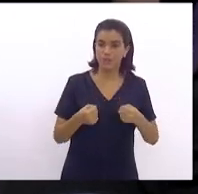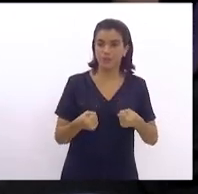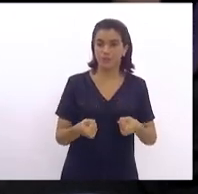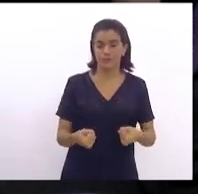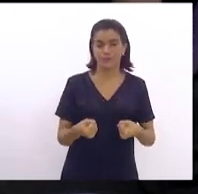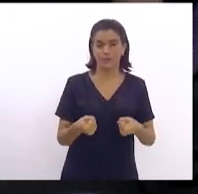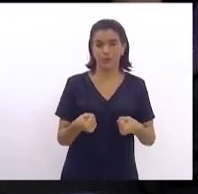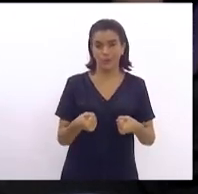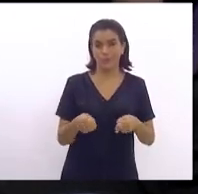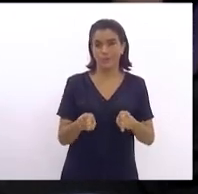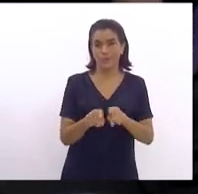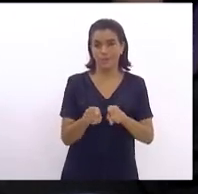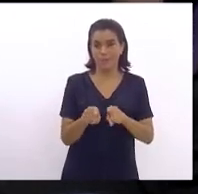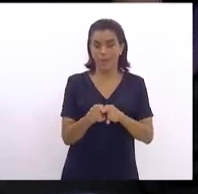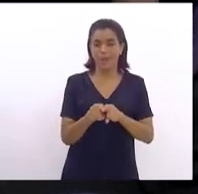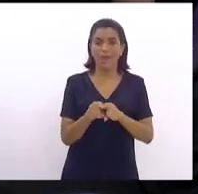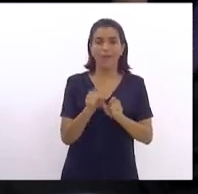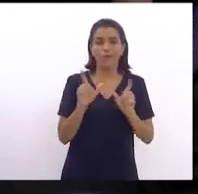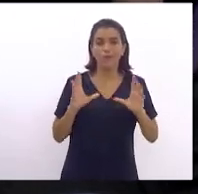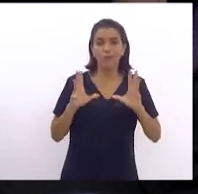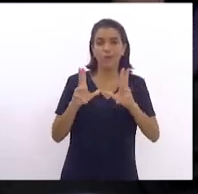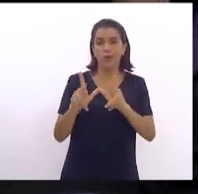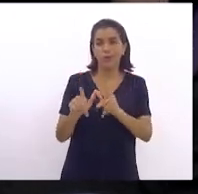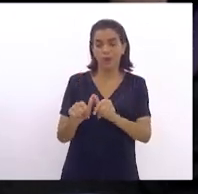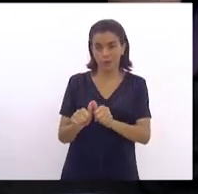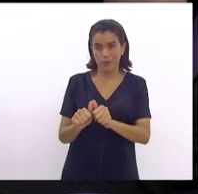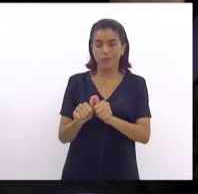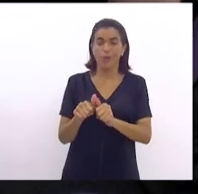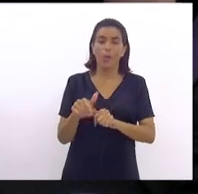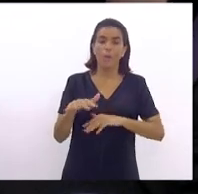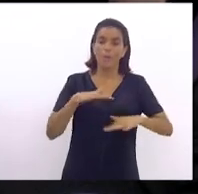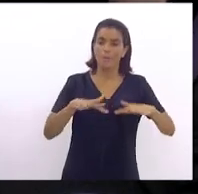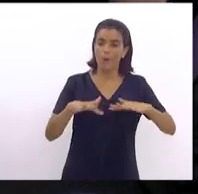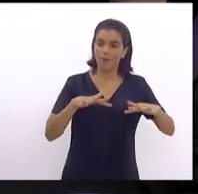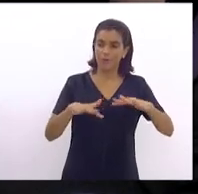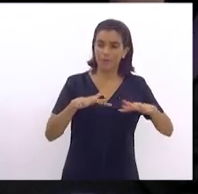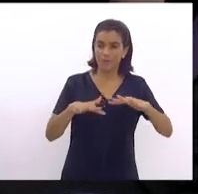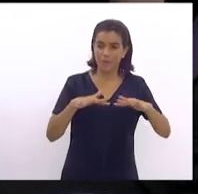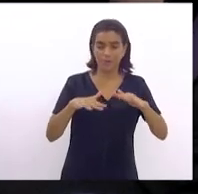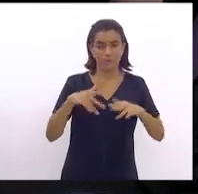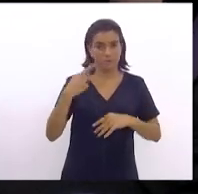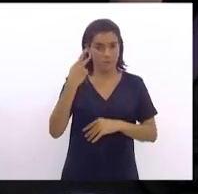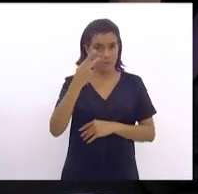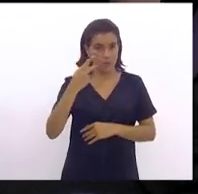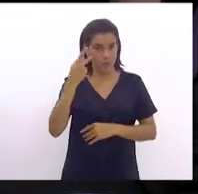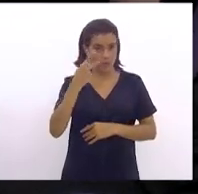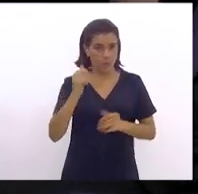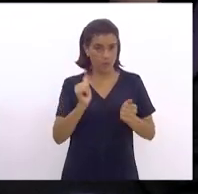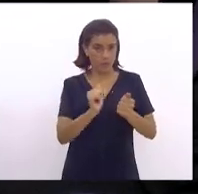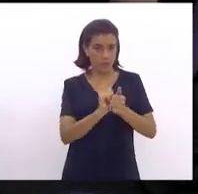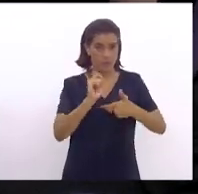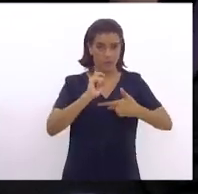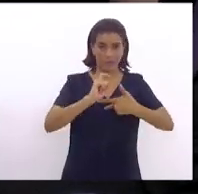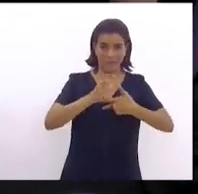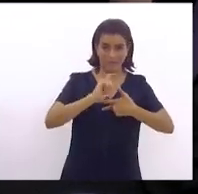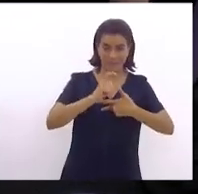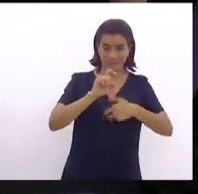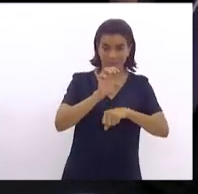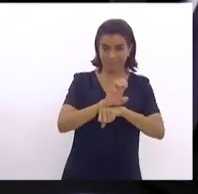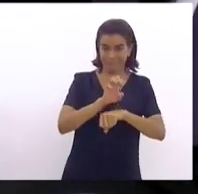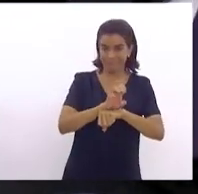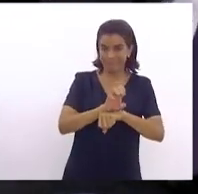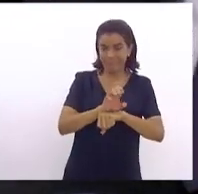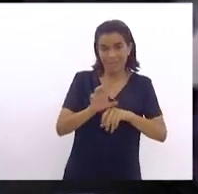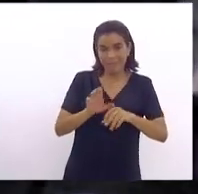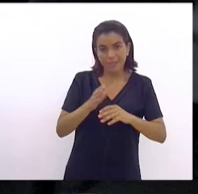assim como aqueles que abraçarem a mesma causa, fazerem um movimento político junto ao Executivo Estadual, para que